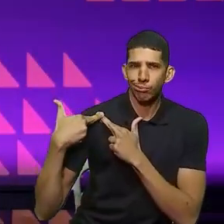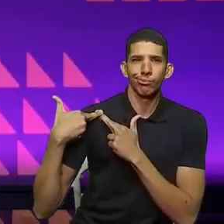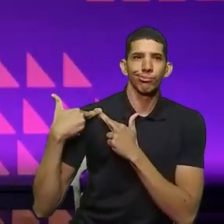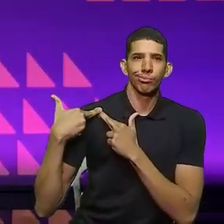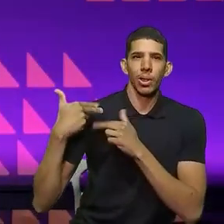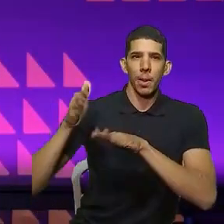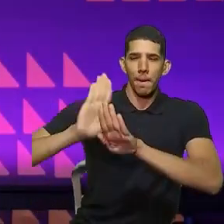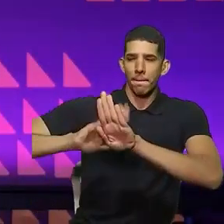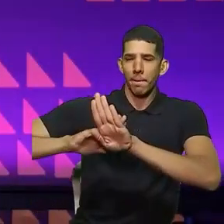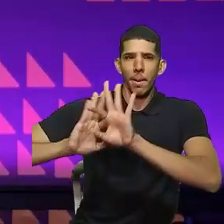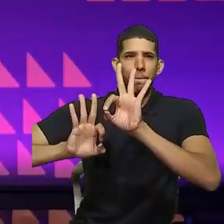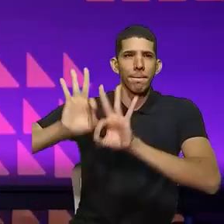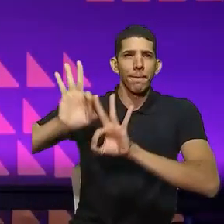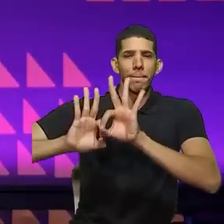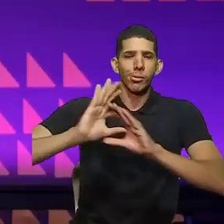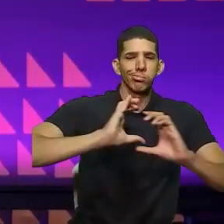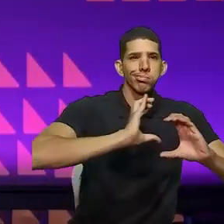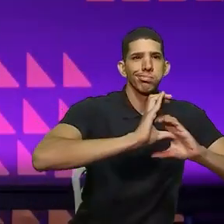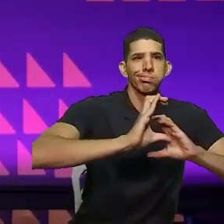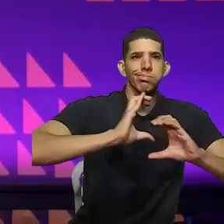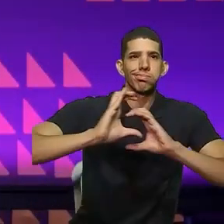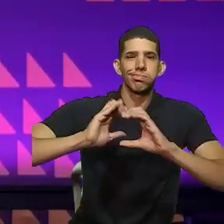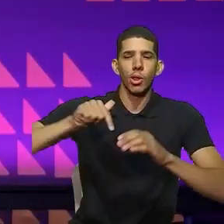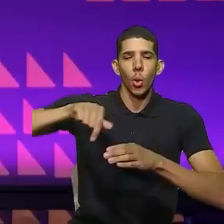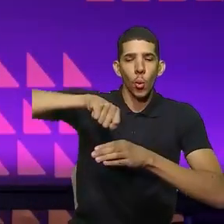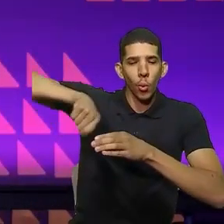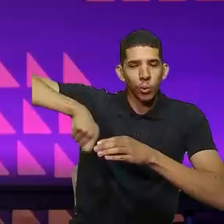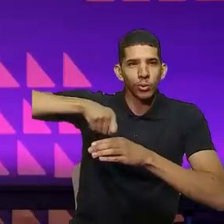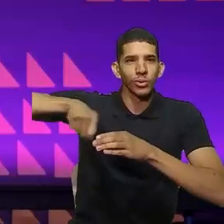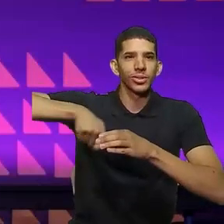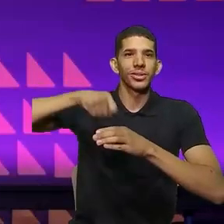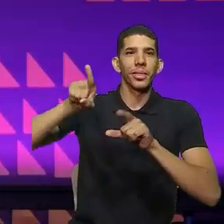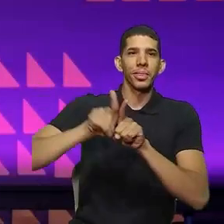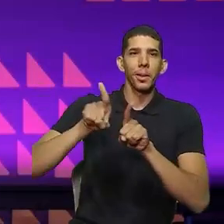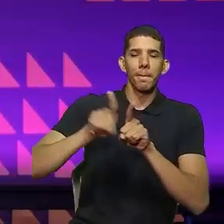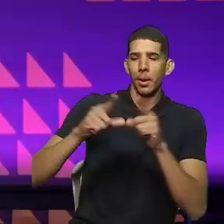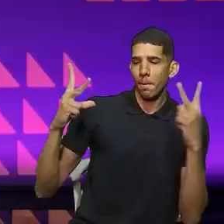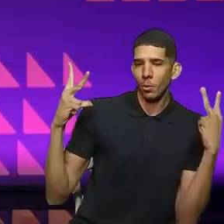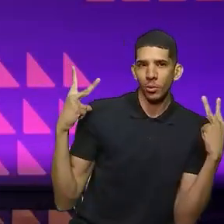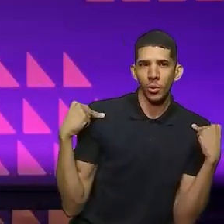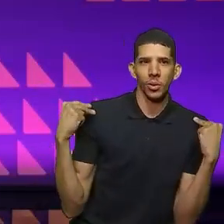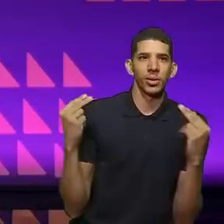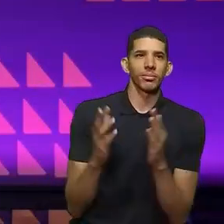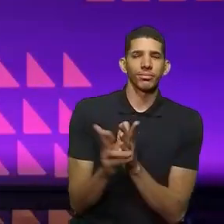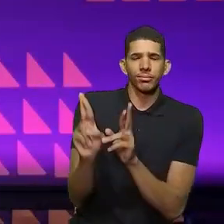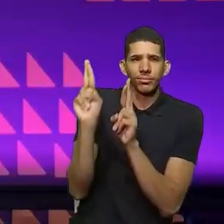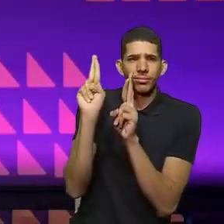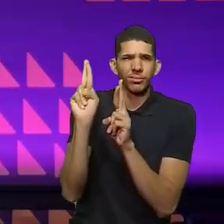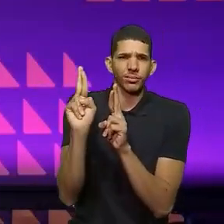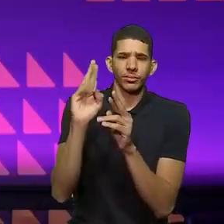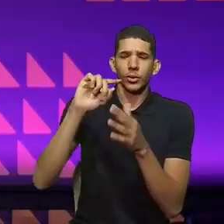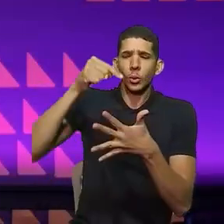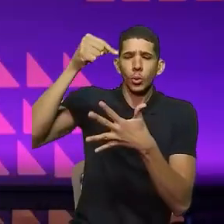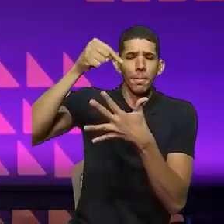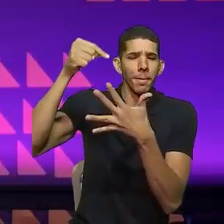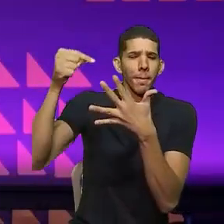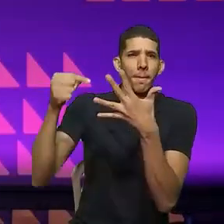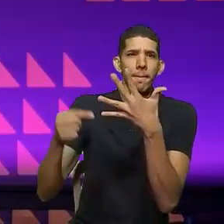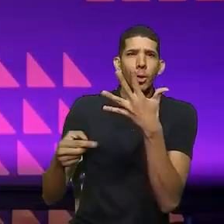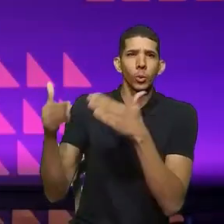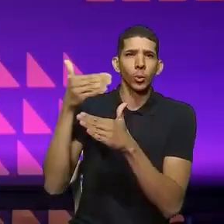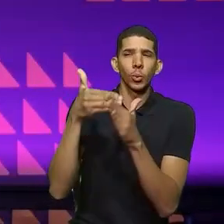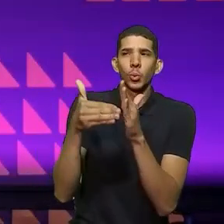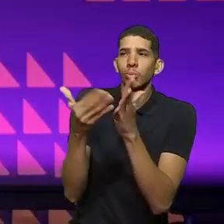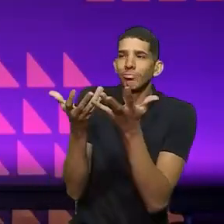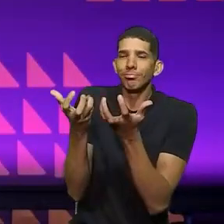branco. Ela traja camisa preta e branca e leva no pescoço um pano estampado em tons de preto e branco e o crachá dos participantes do